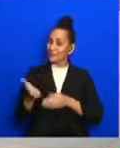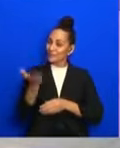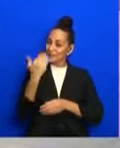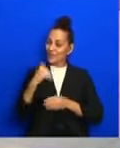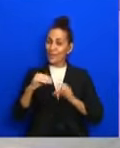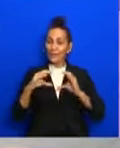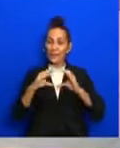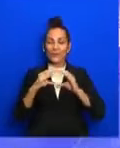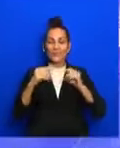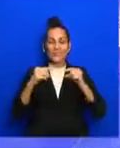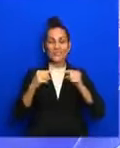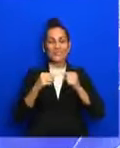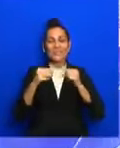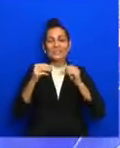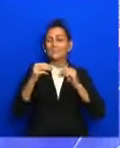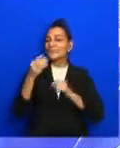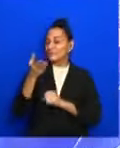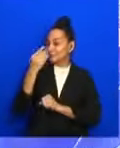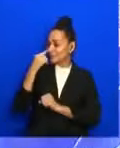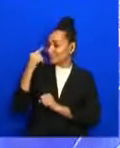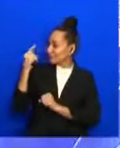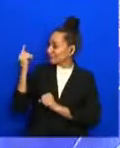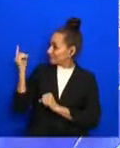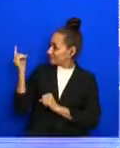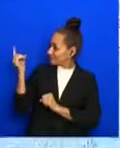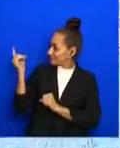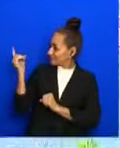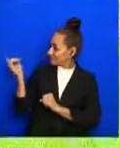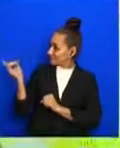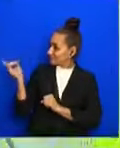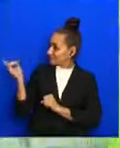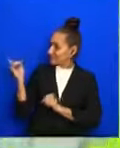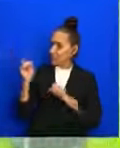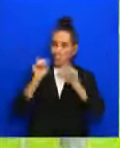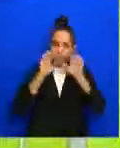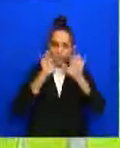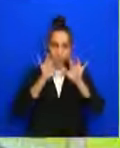Vamos lá, bolas posicionadas, valendo.